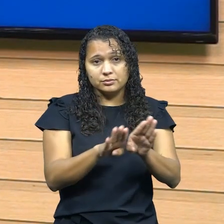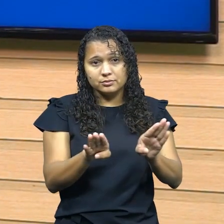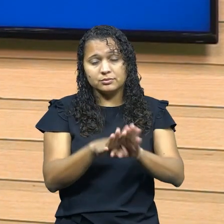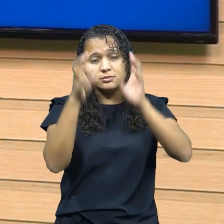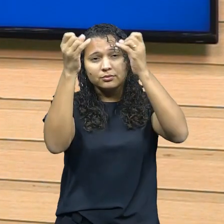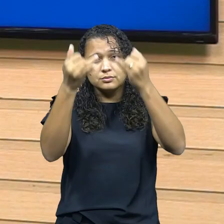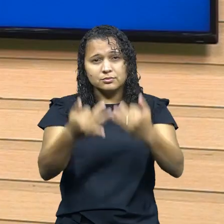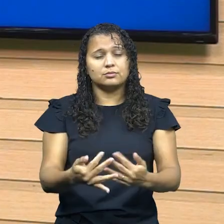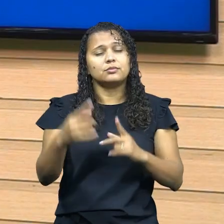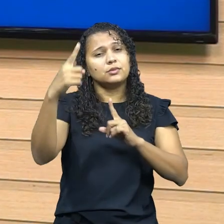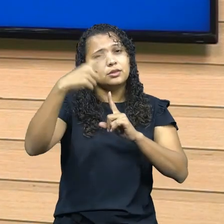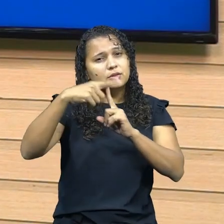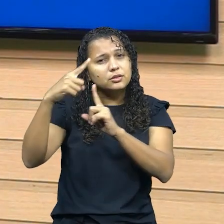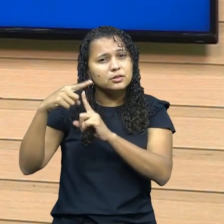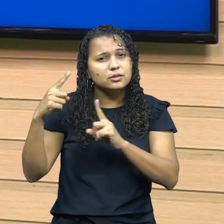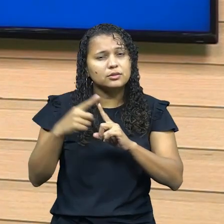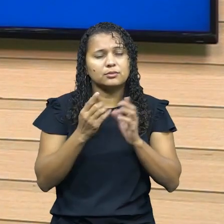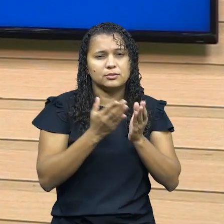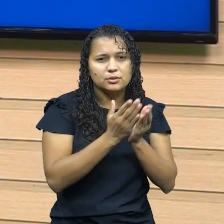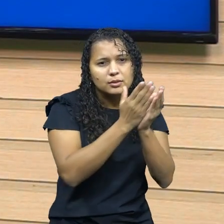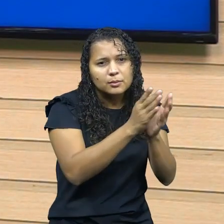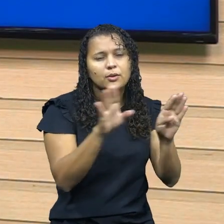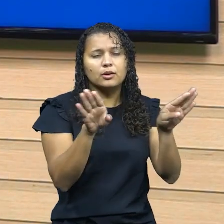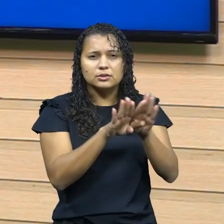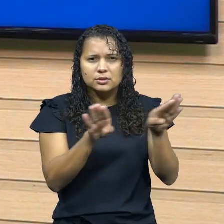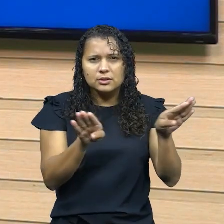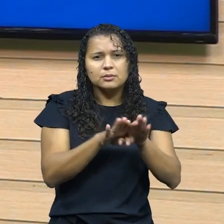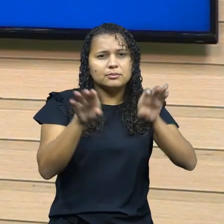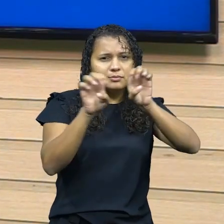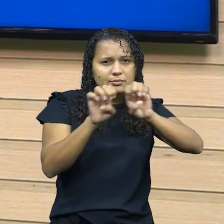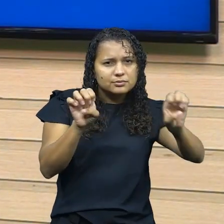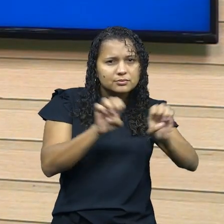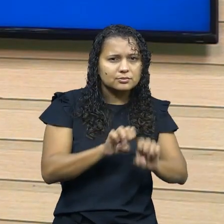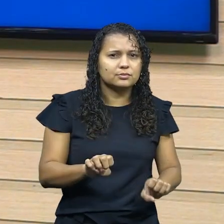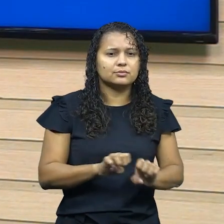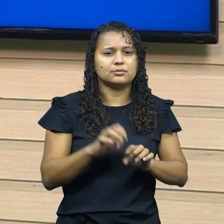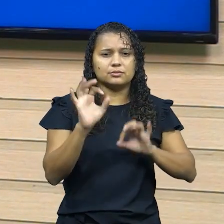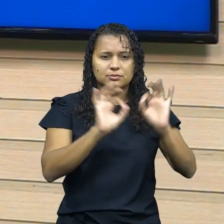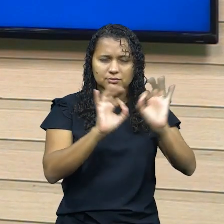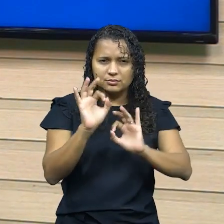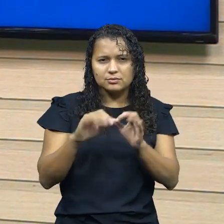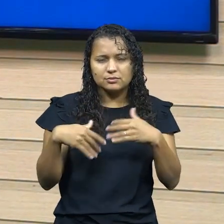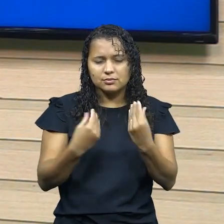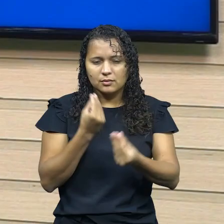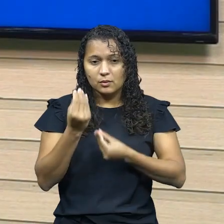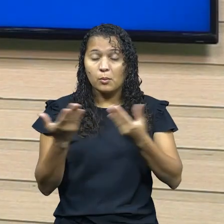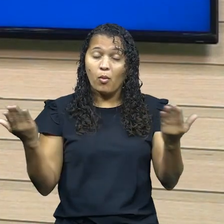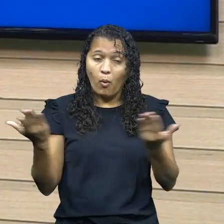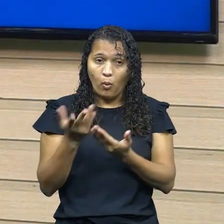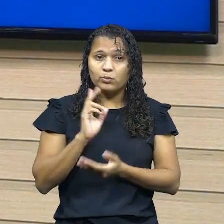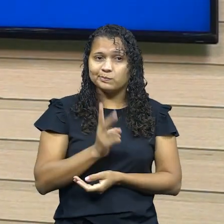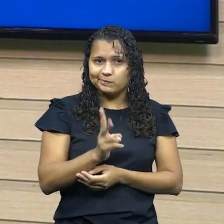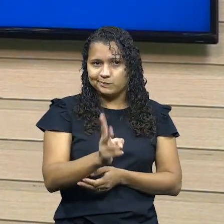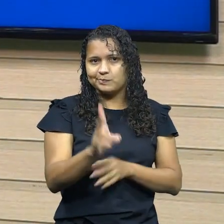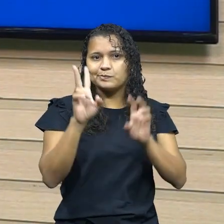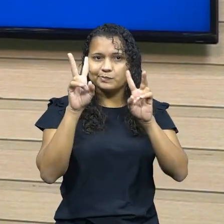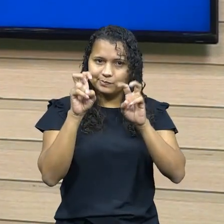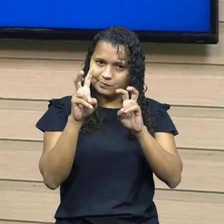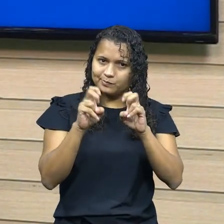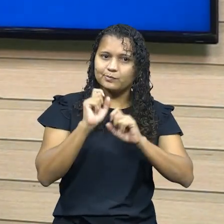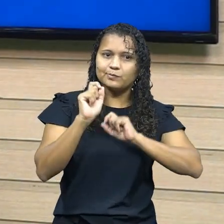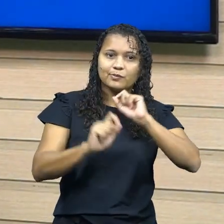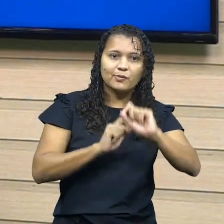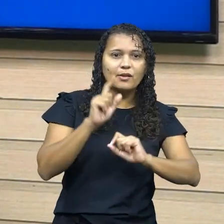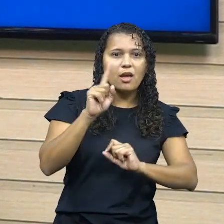também os tipos de portos e sua infraestrutura e superestrutura. Hoje vamos dar continuidade ainda